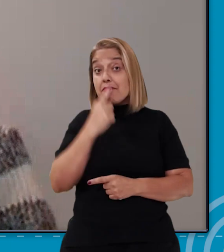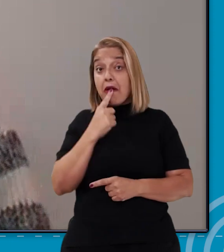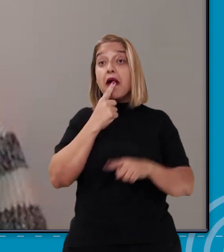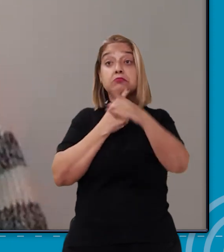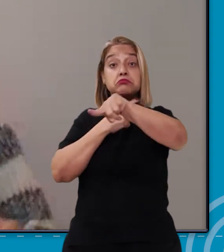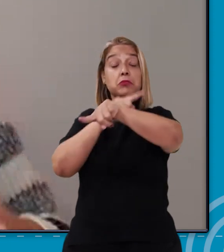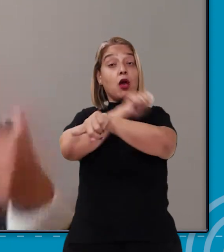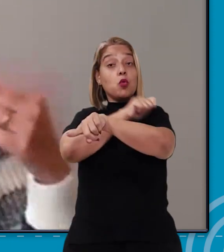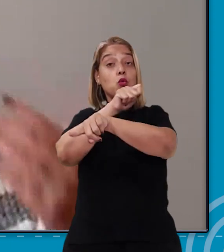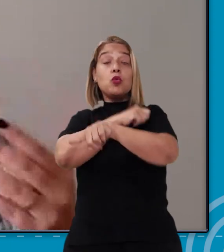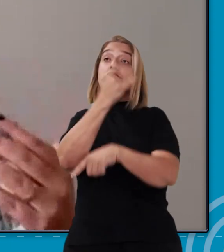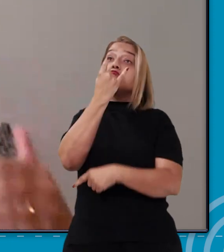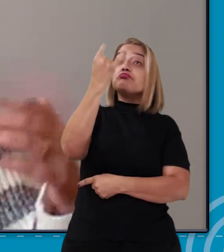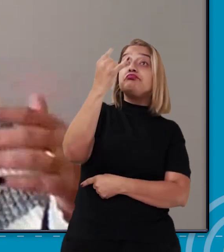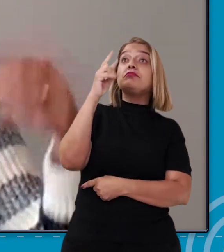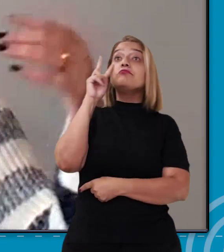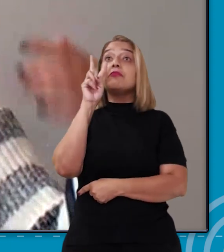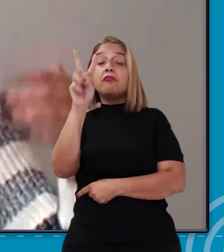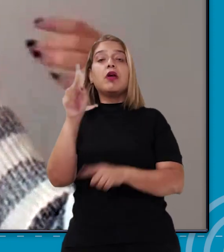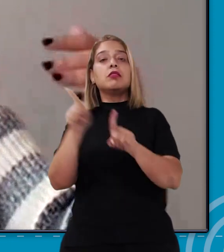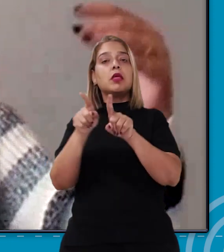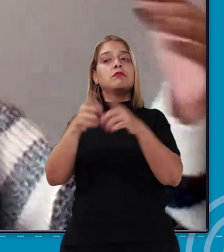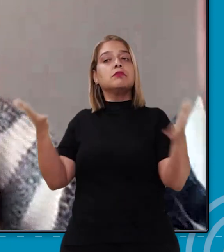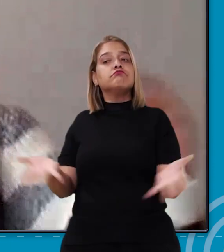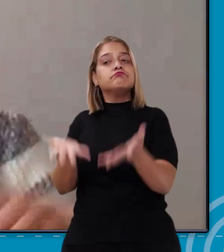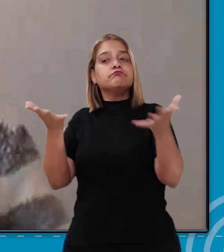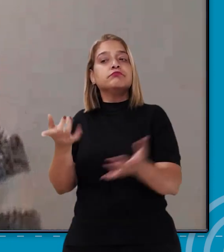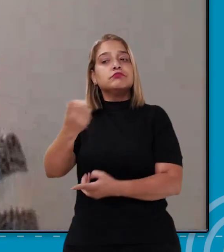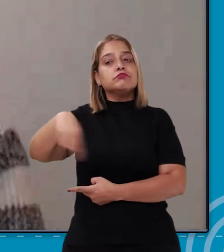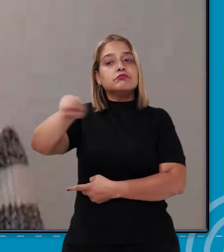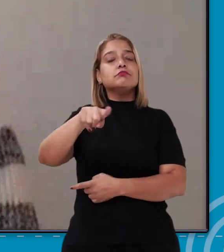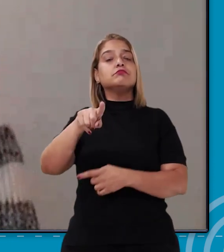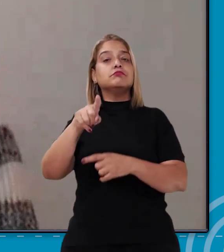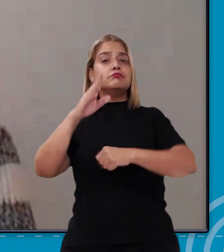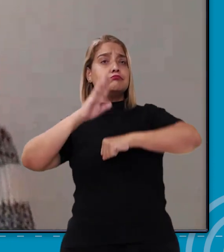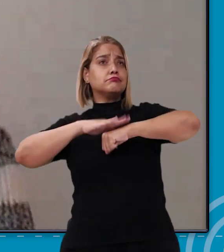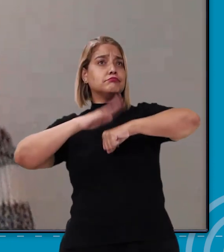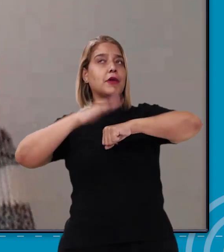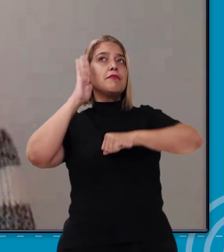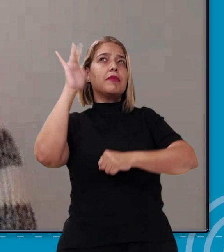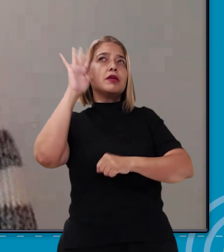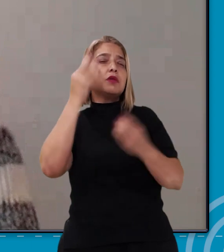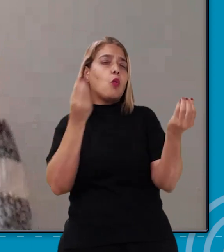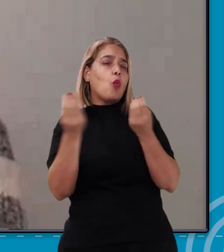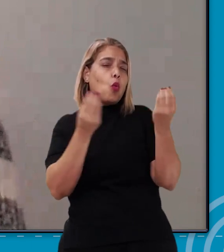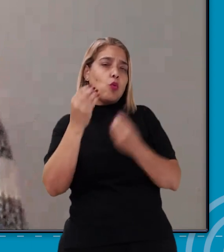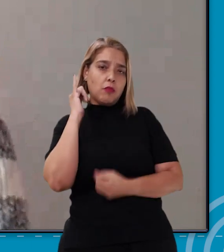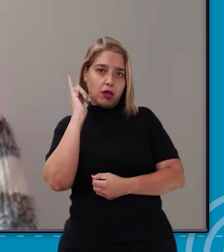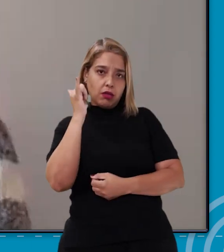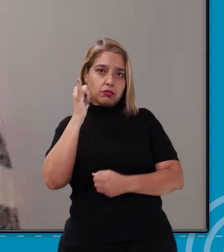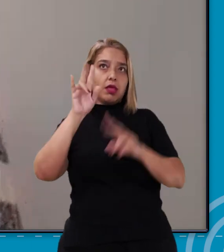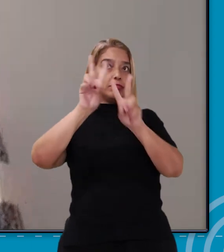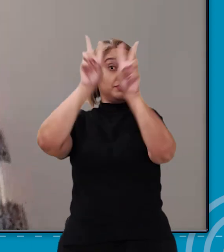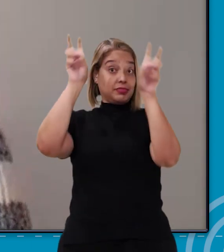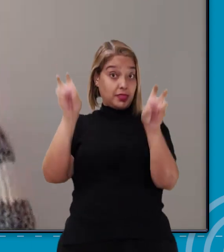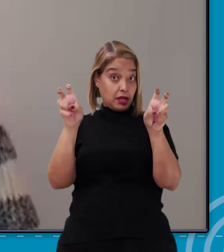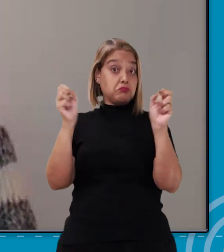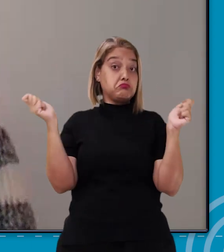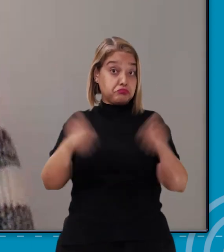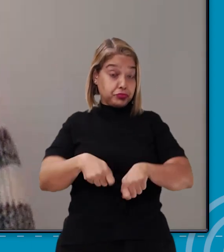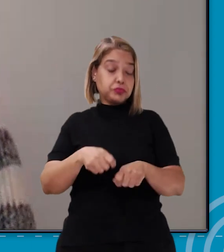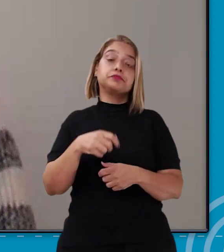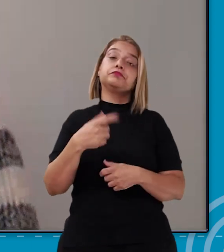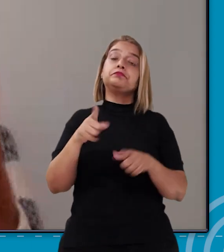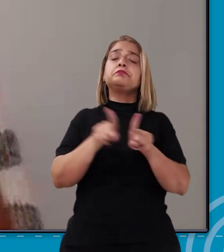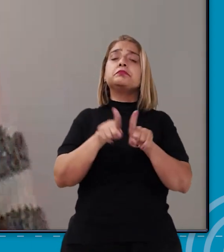apresentadas aos alunos e que estimulem que eles criem uma narrativa a partir dessas imagens. Depois, num segundo momento,